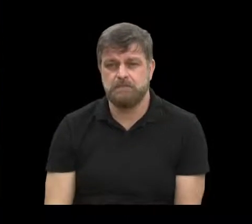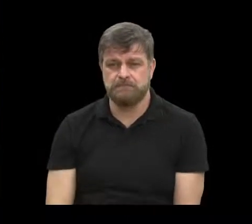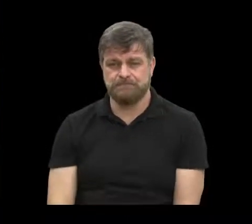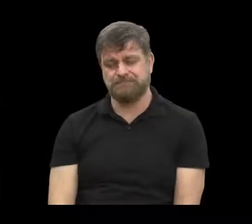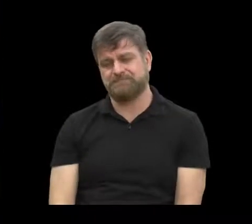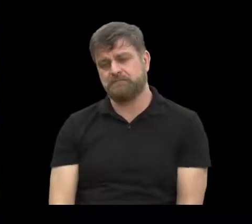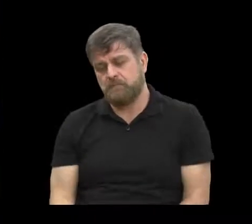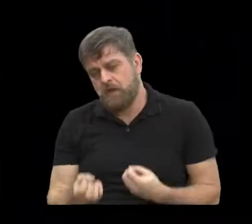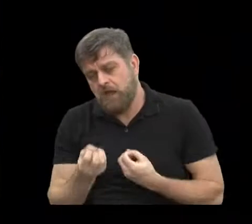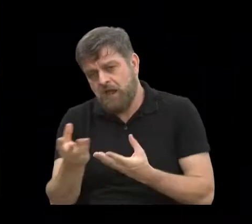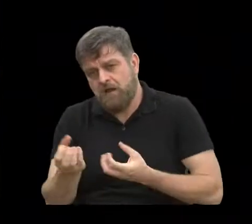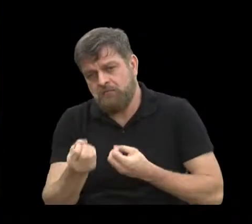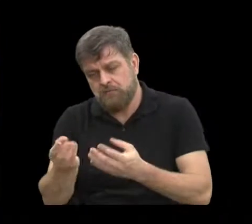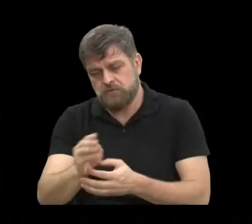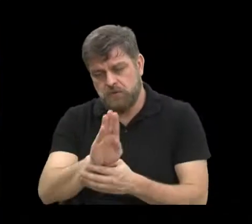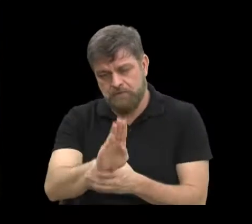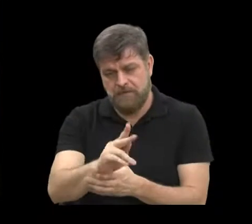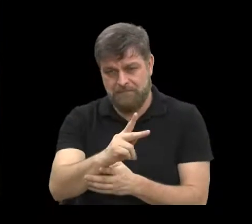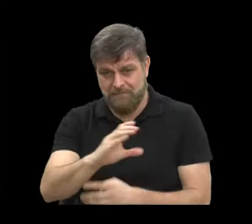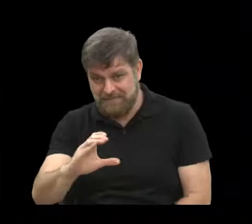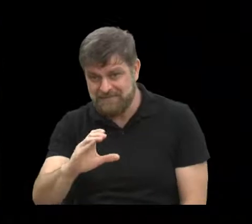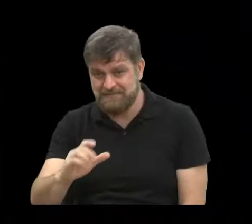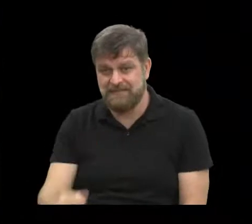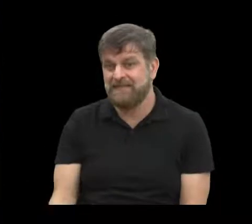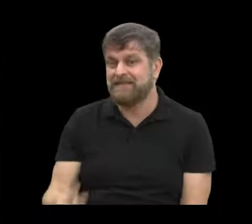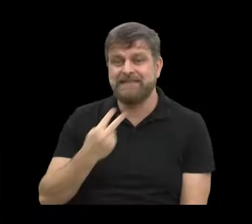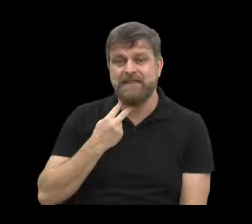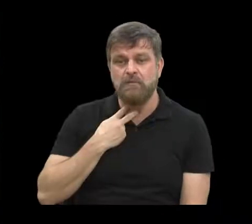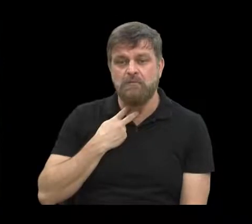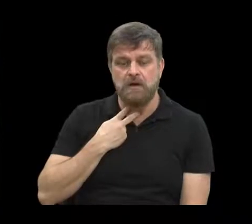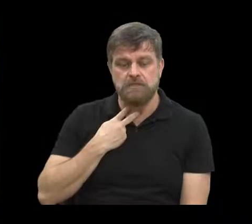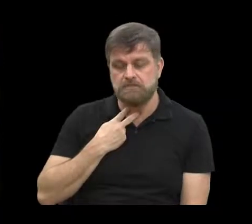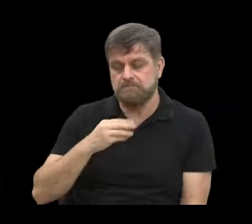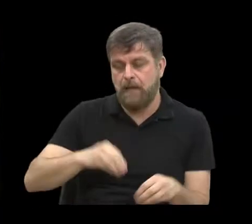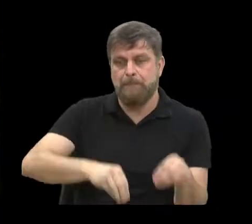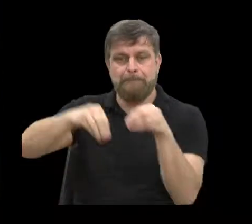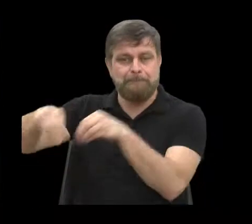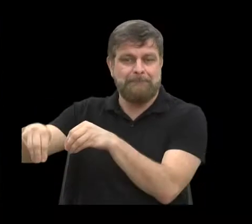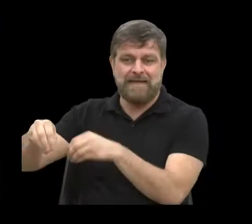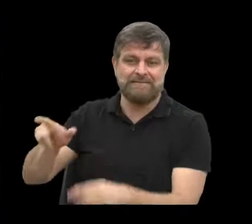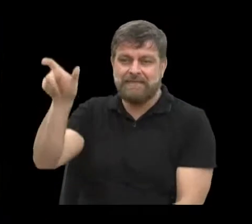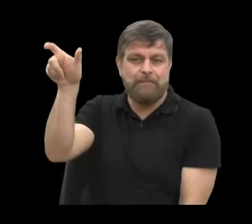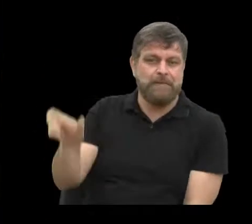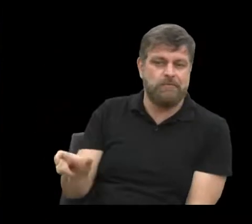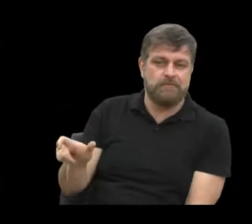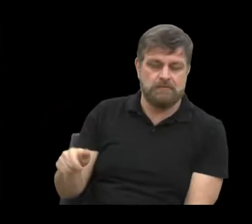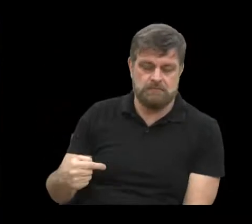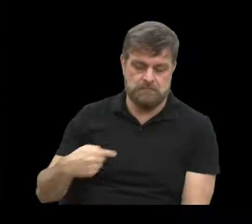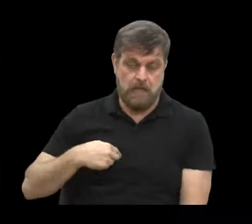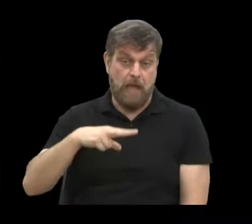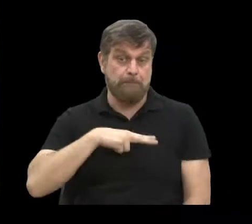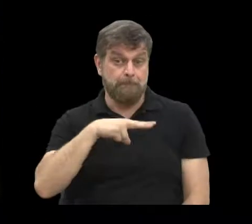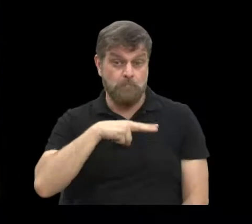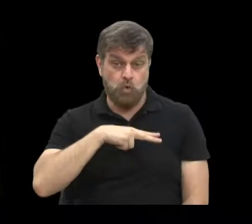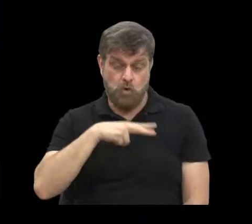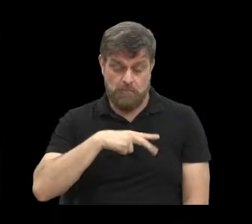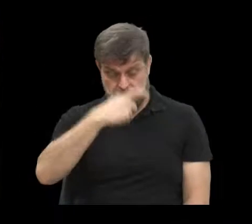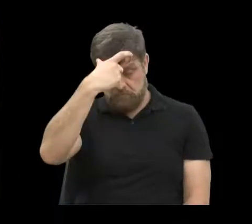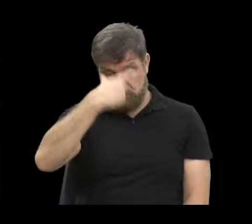Outras informações sobre o benefício, ele é intransferível, tá? Então, se o beneficiário,